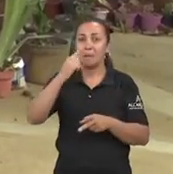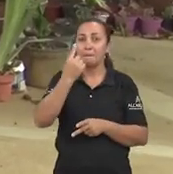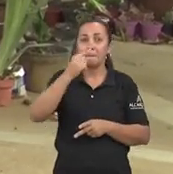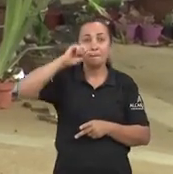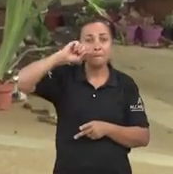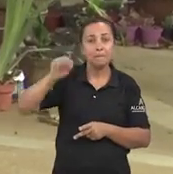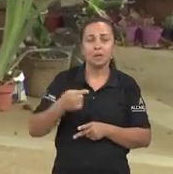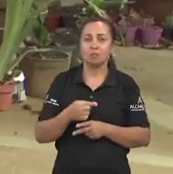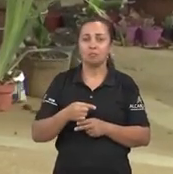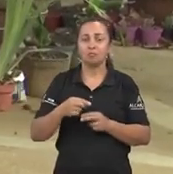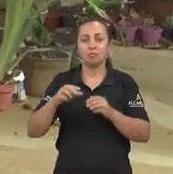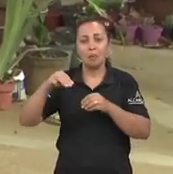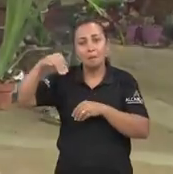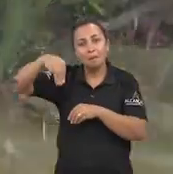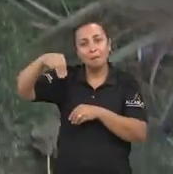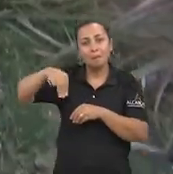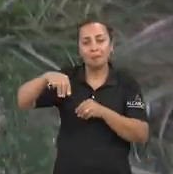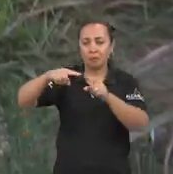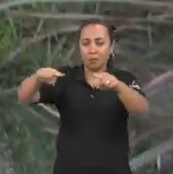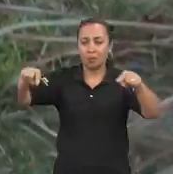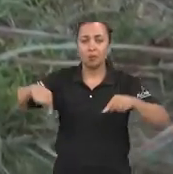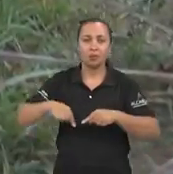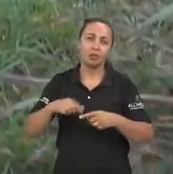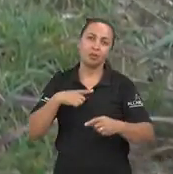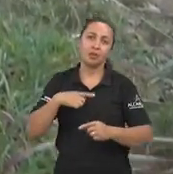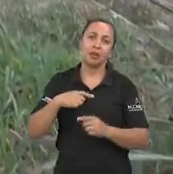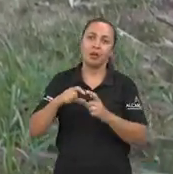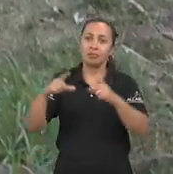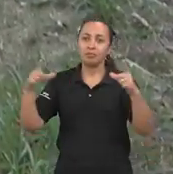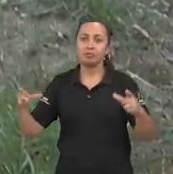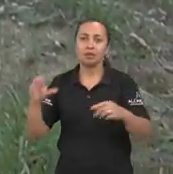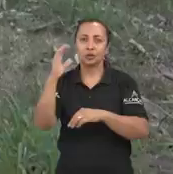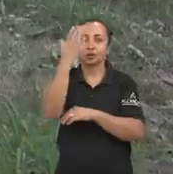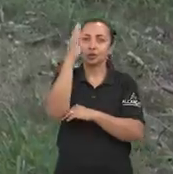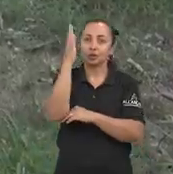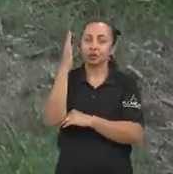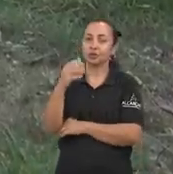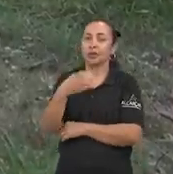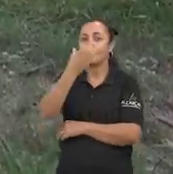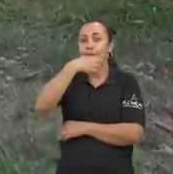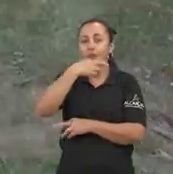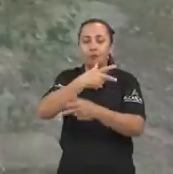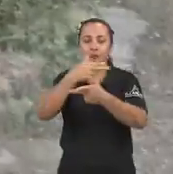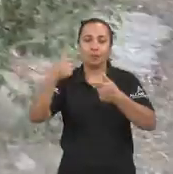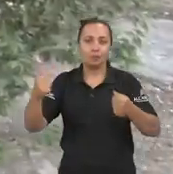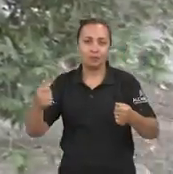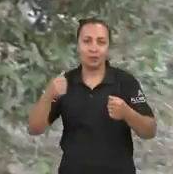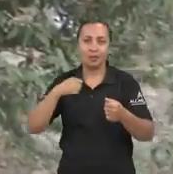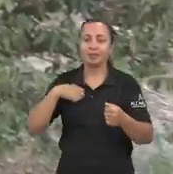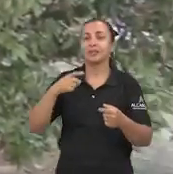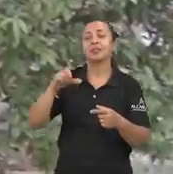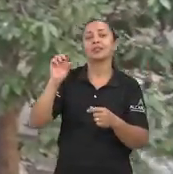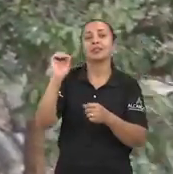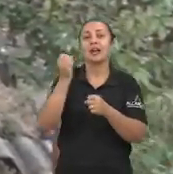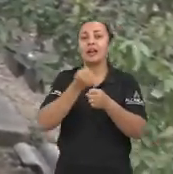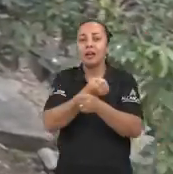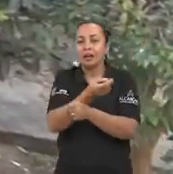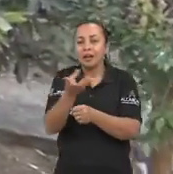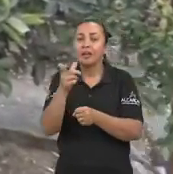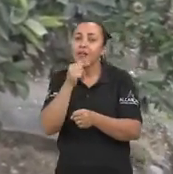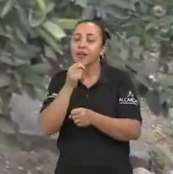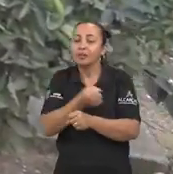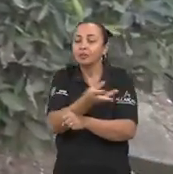e nessa área a gente tem grande parte de frutífera e todas as frutíferas são irrigada por gotejamento